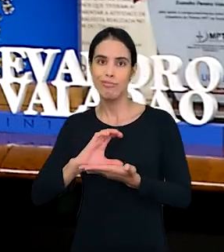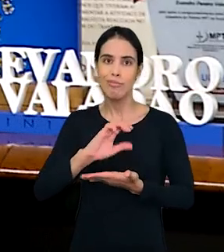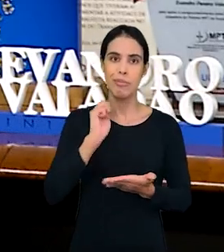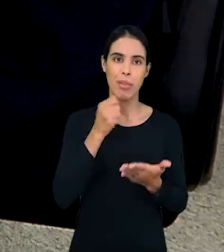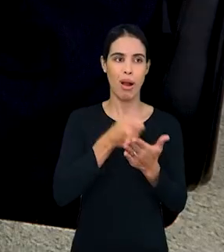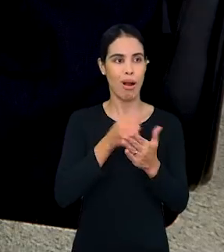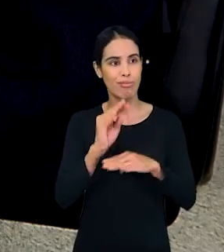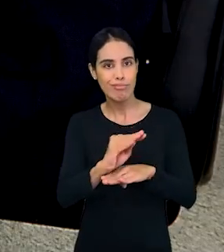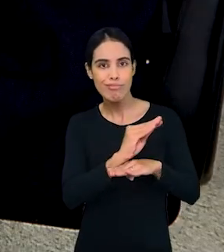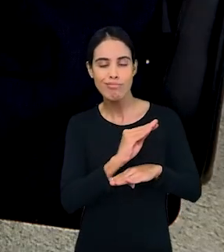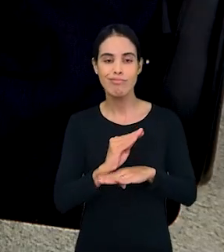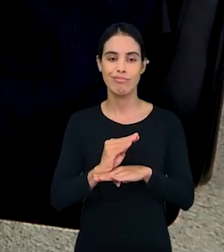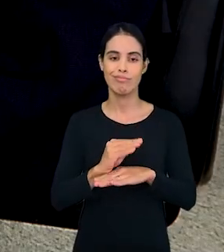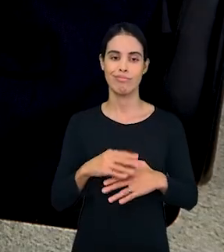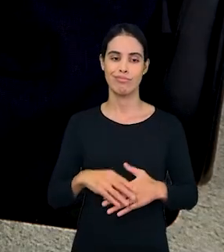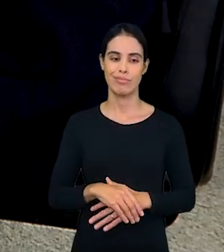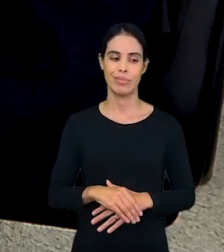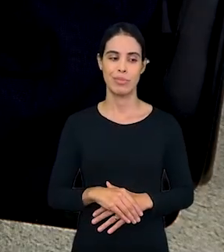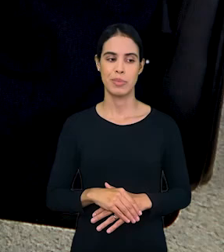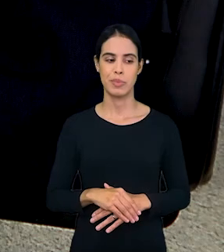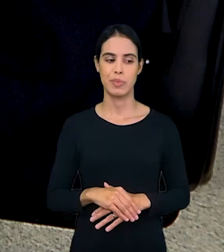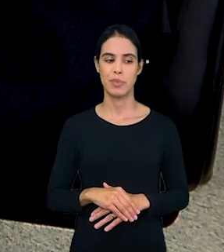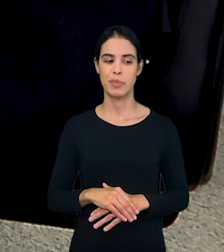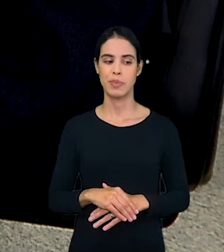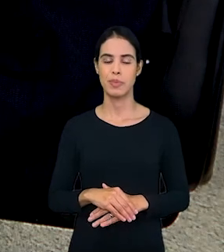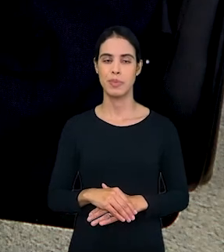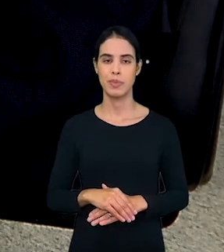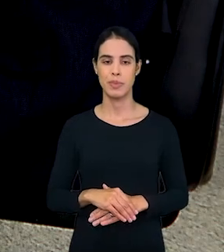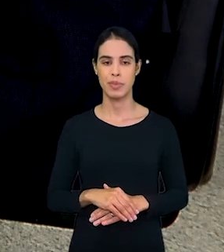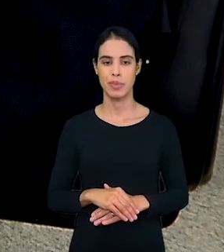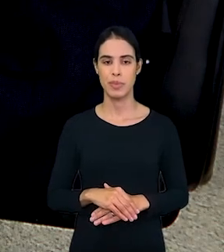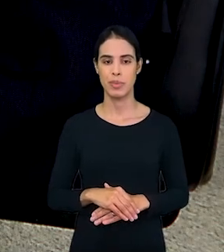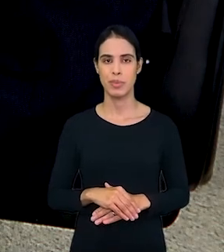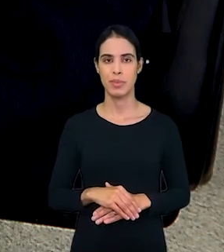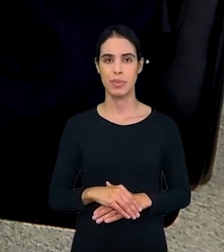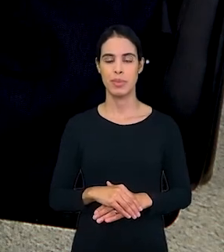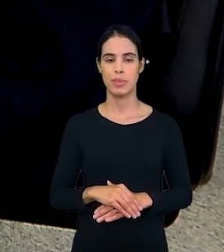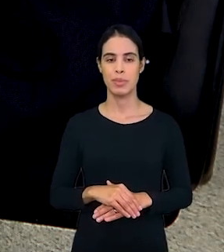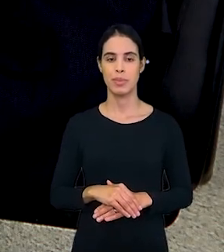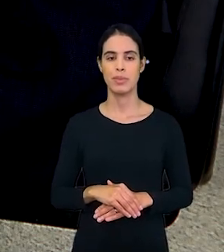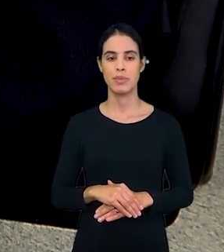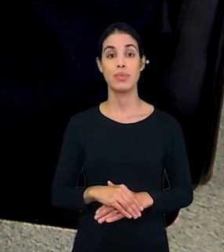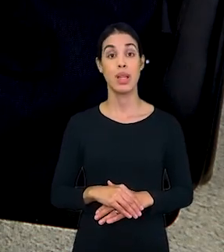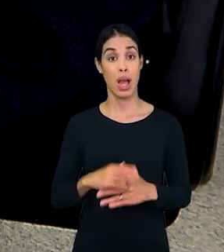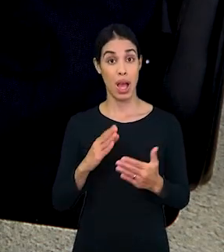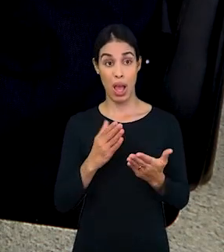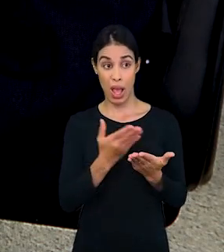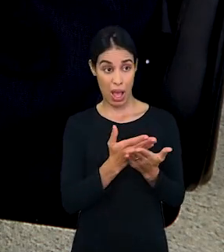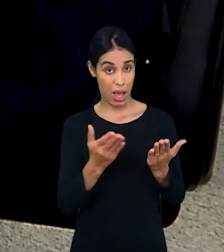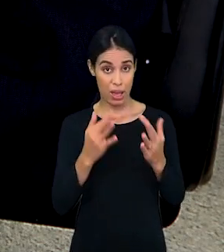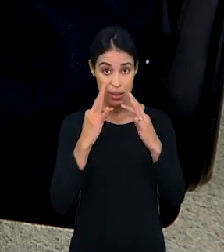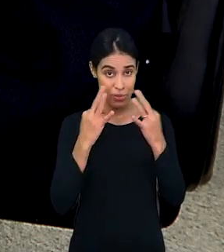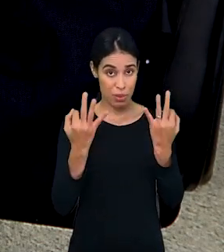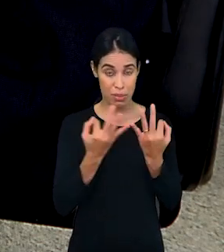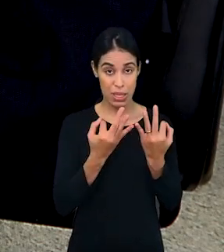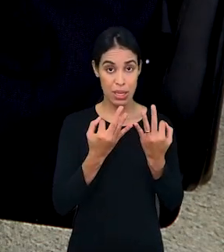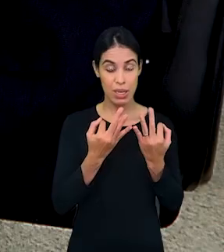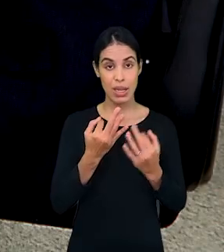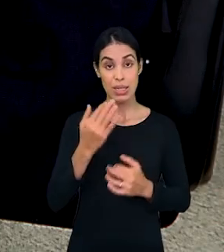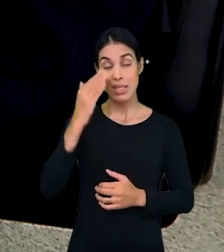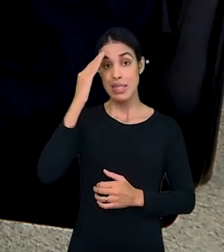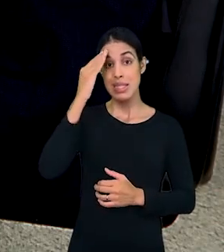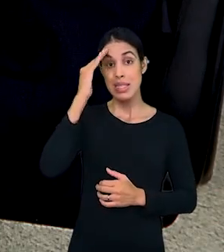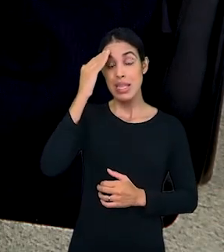não é? De outra forma, também famílias que não entendem que o trabalho é efetivamente